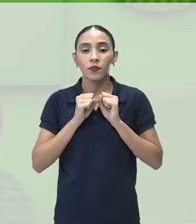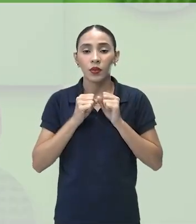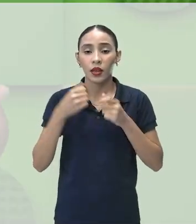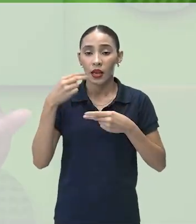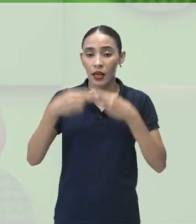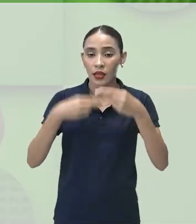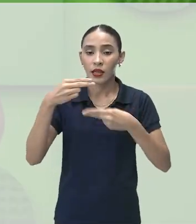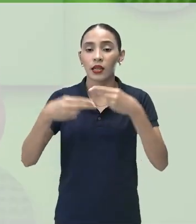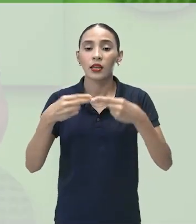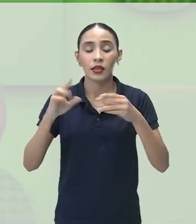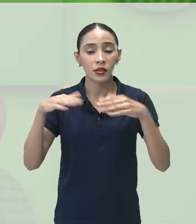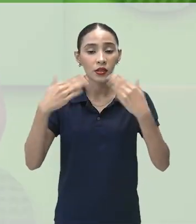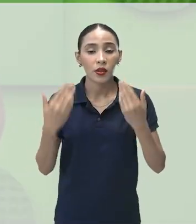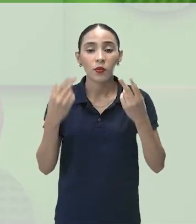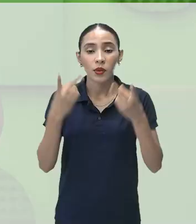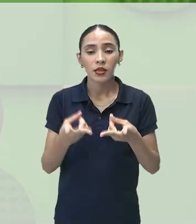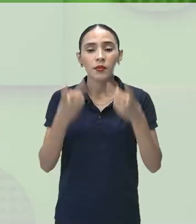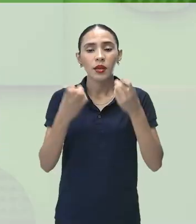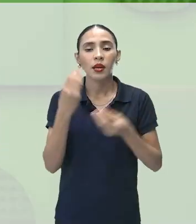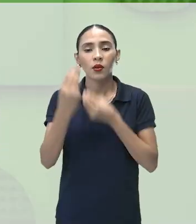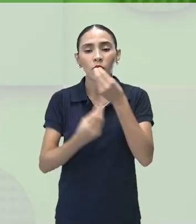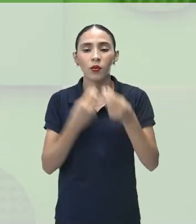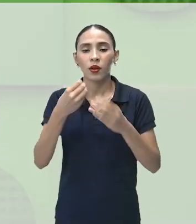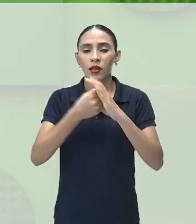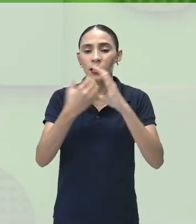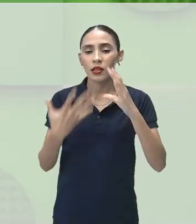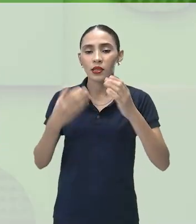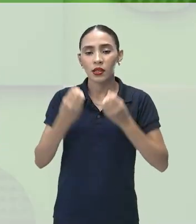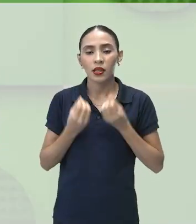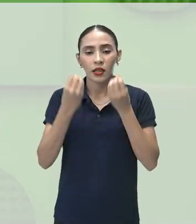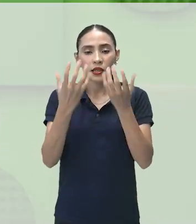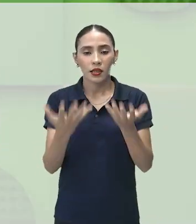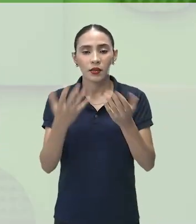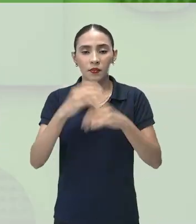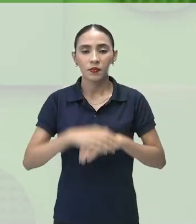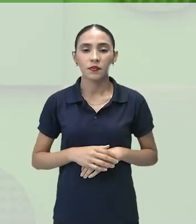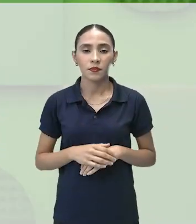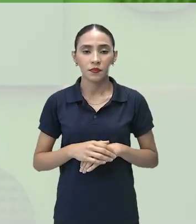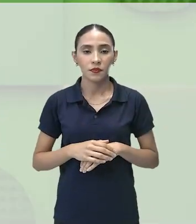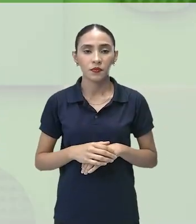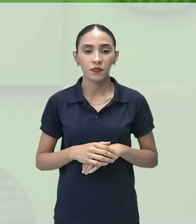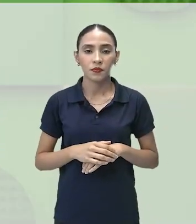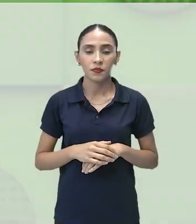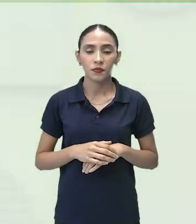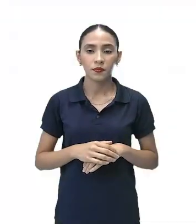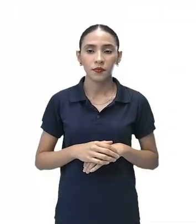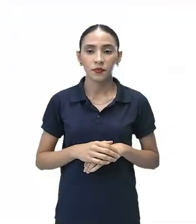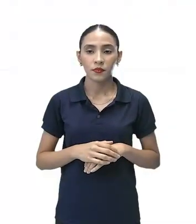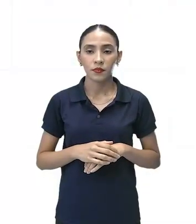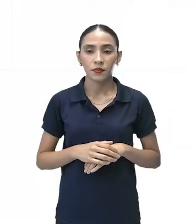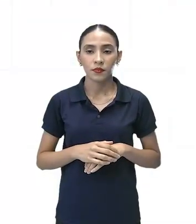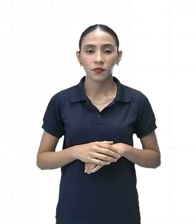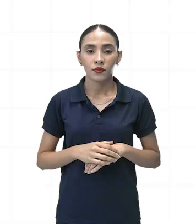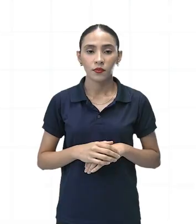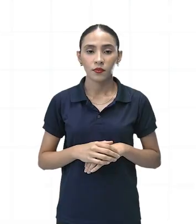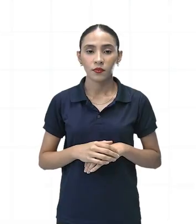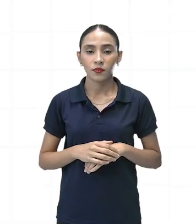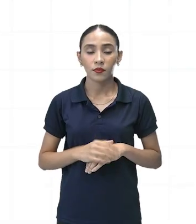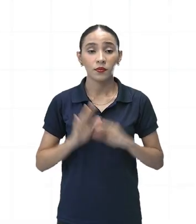herdadas através da hereditariedade. Então, vamos observar como essas características são transmitidas. Vejam só.